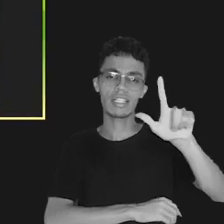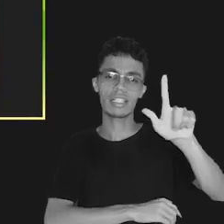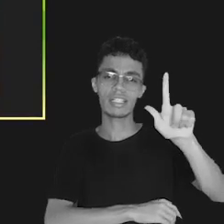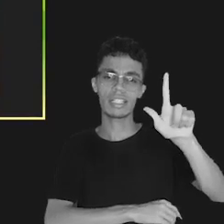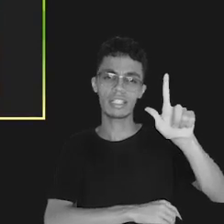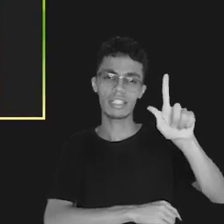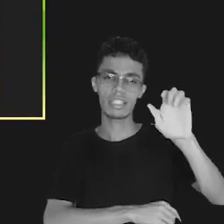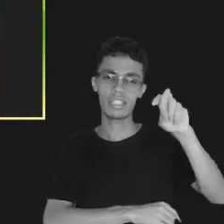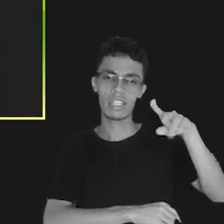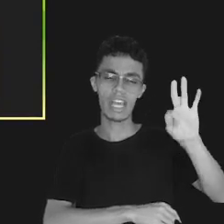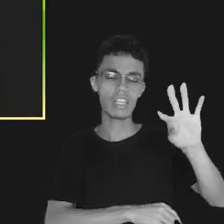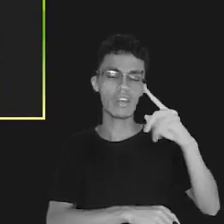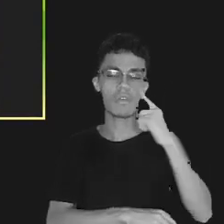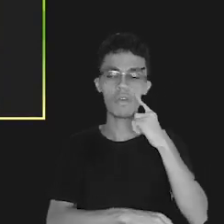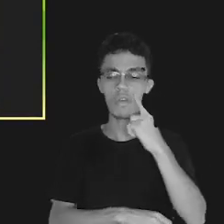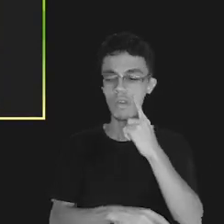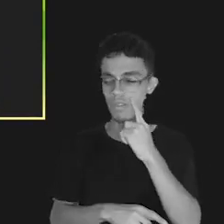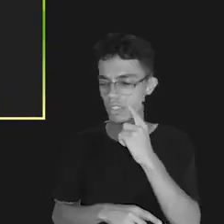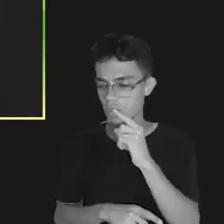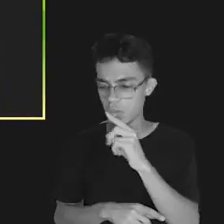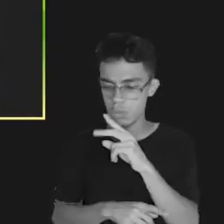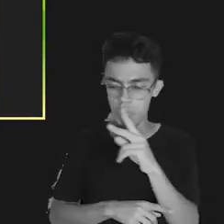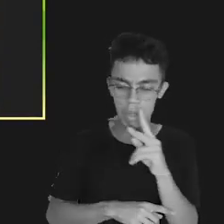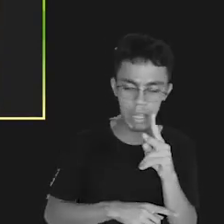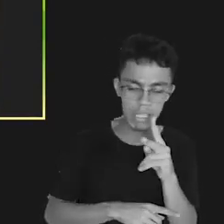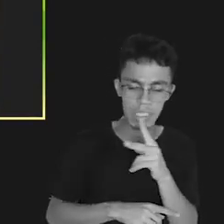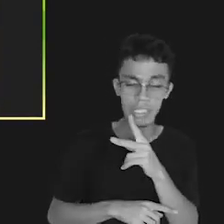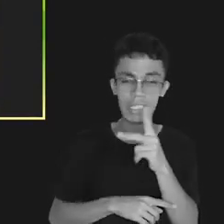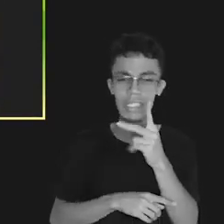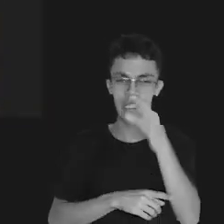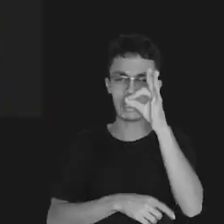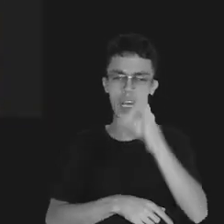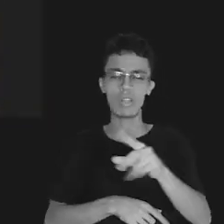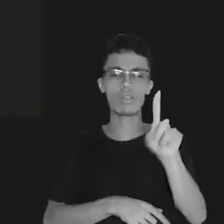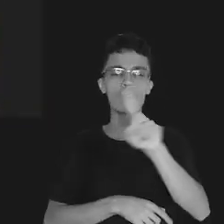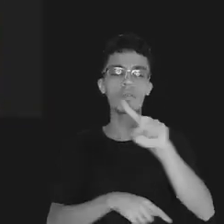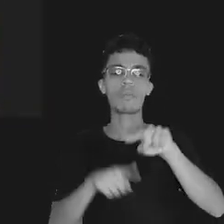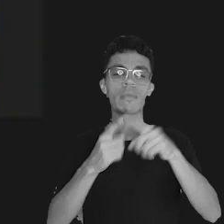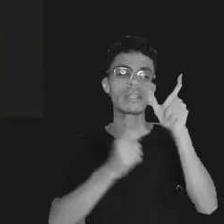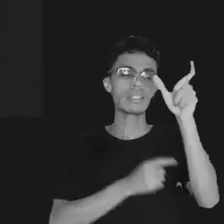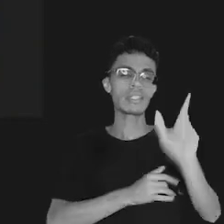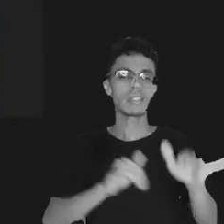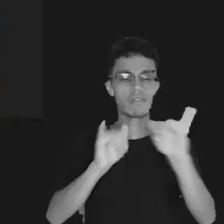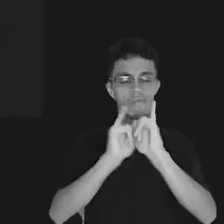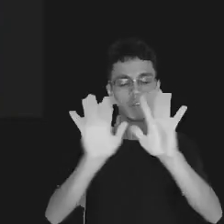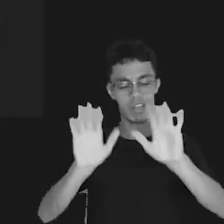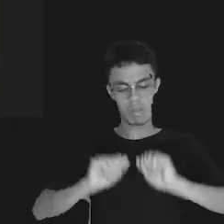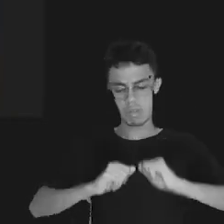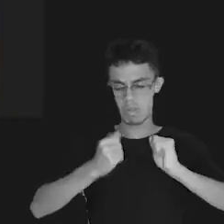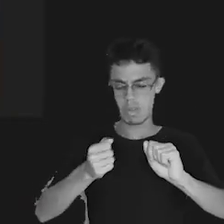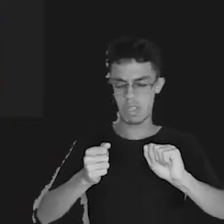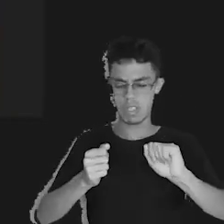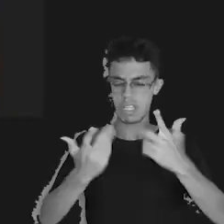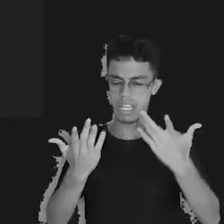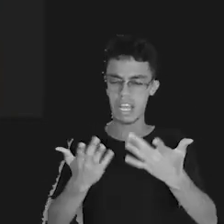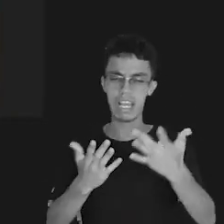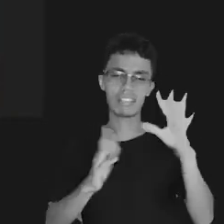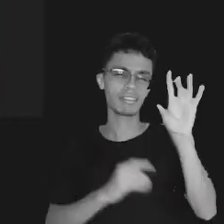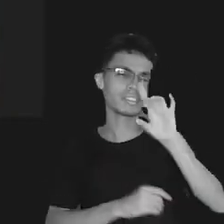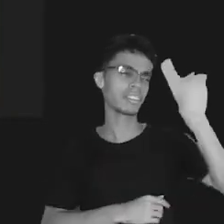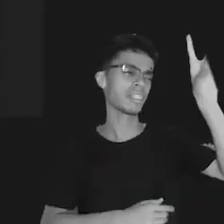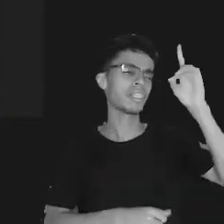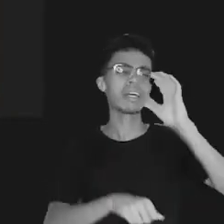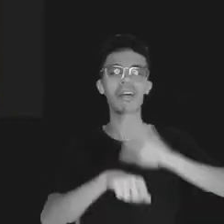alto. Não é o certo, mas ele diz... Não insista. Meu Deus,